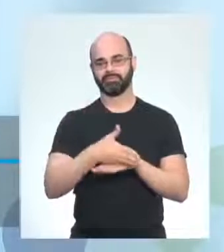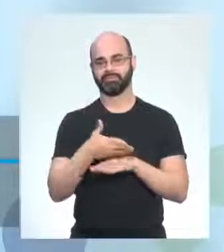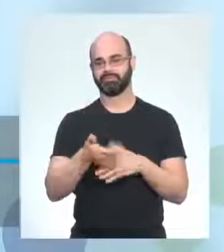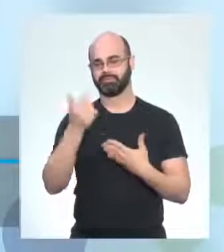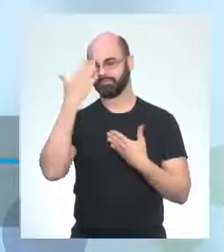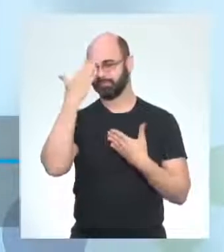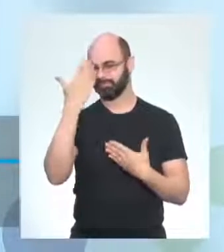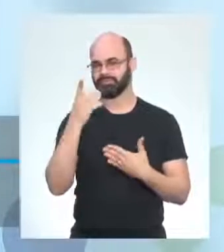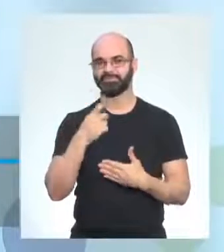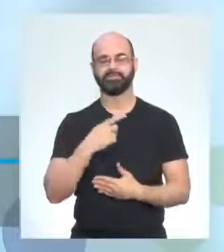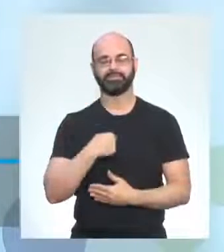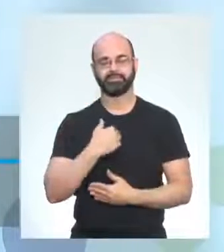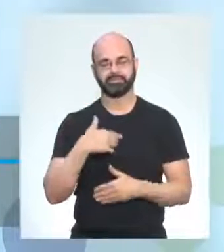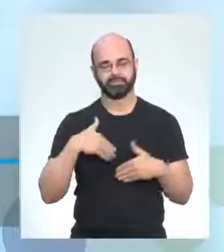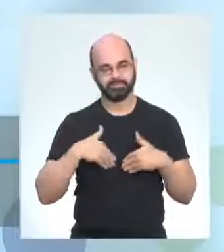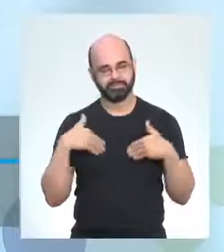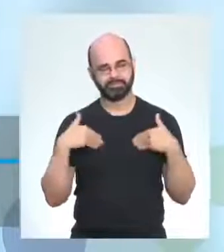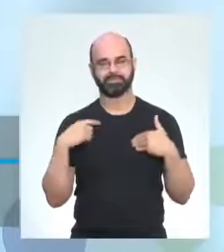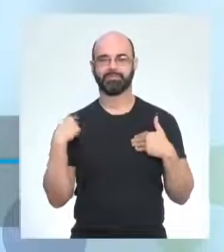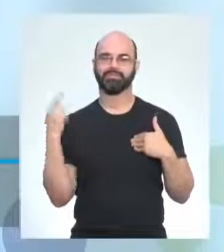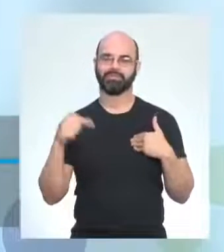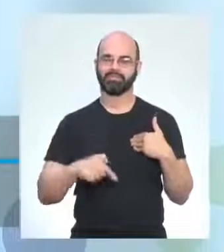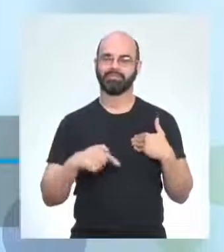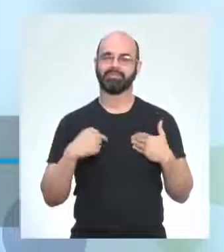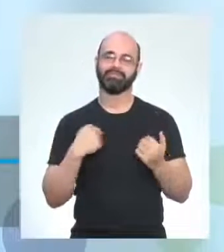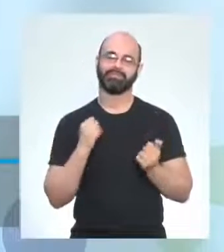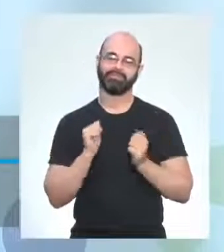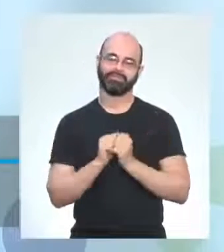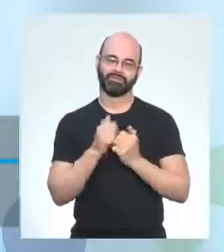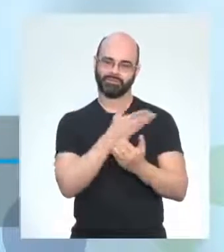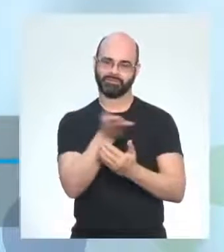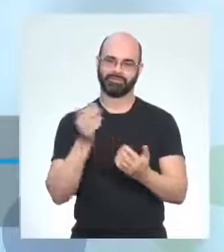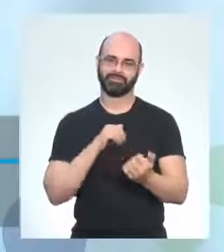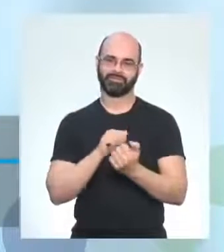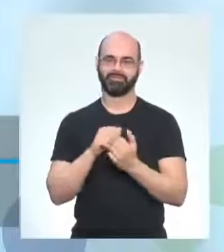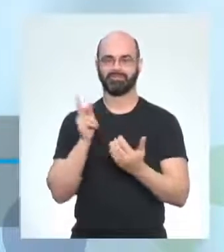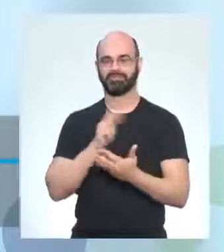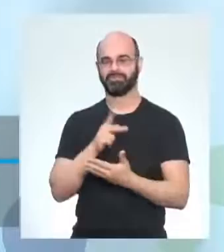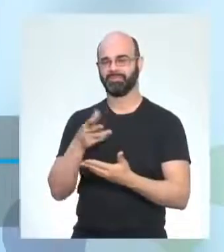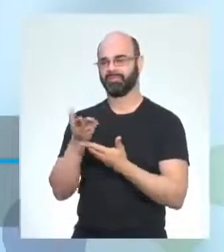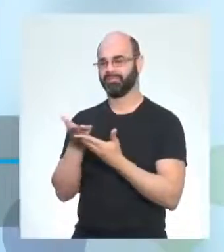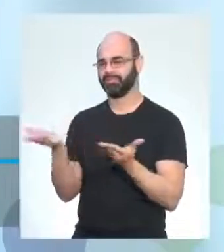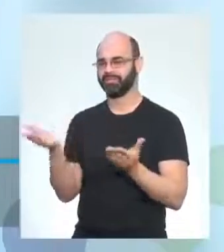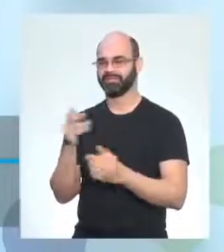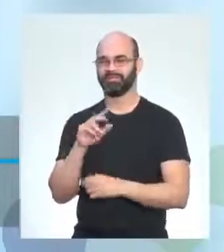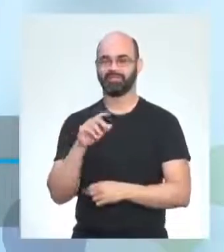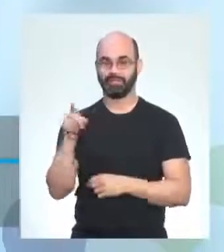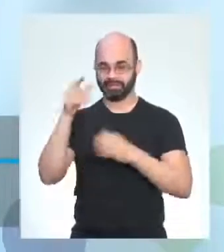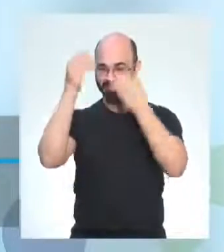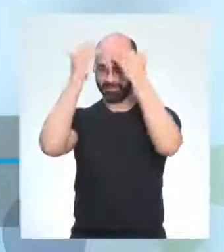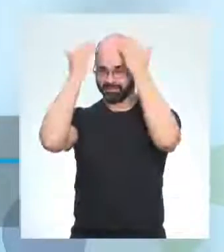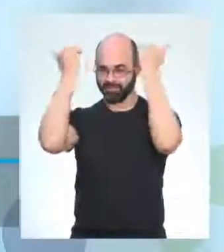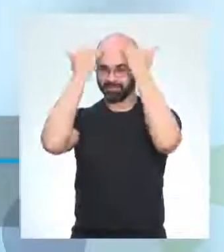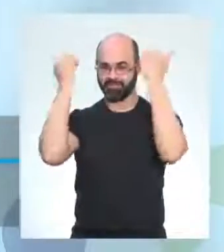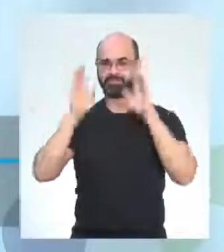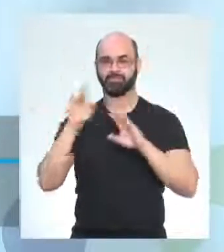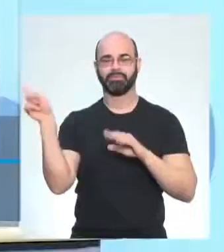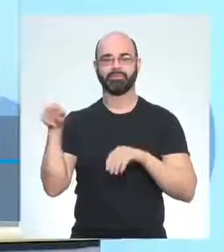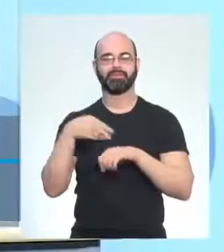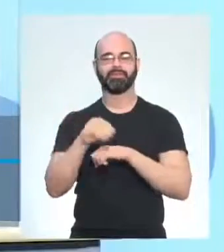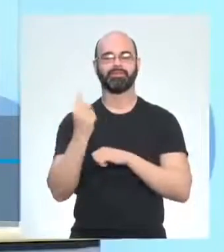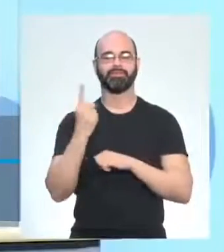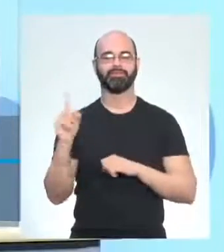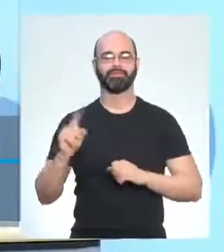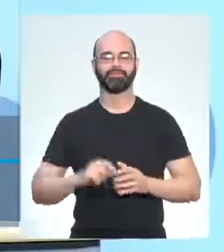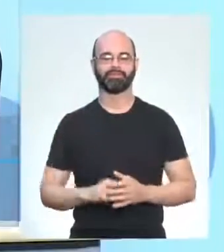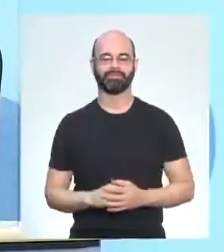que foi uma honra, um prazer estar aqui com vocês, agradecer a participação do nosso querido professor Jonas, e ele vai dar o recadinho final aí. É